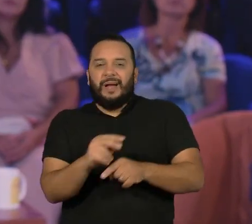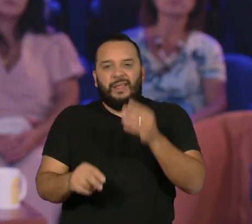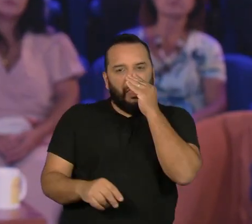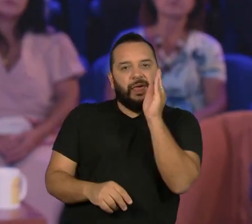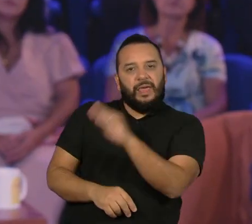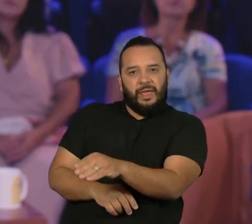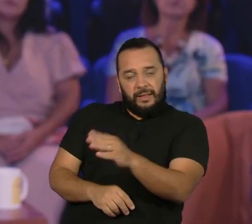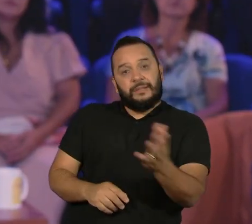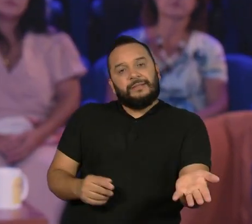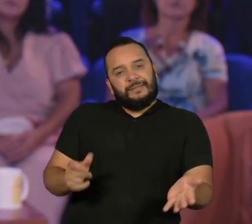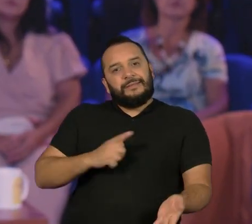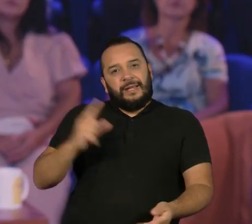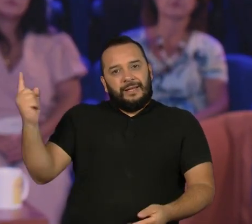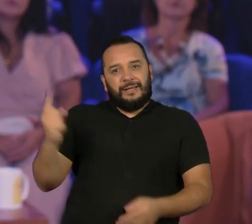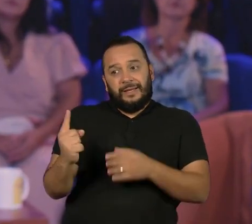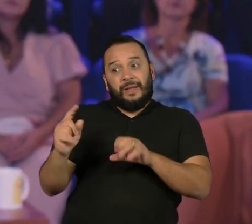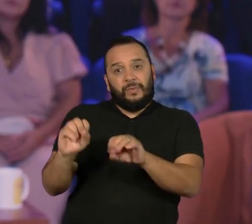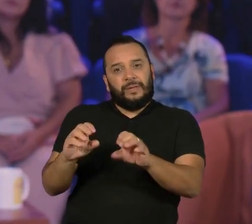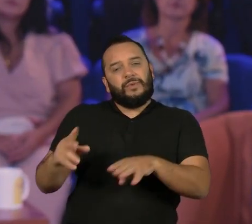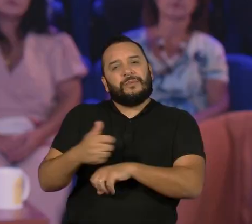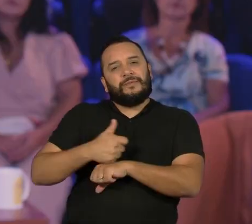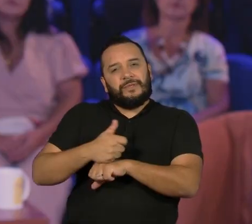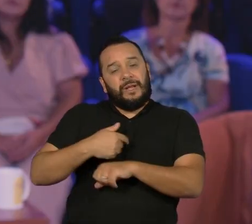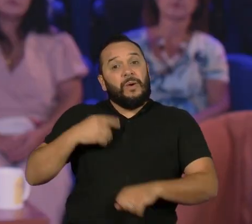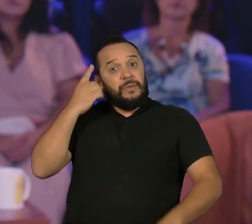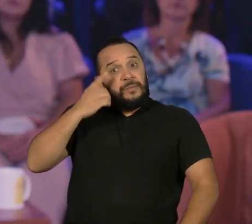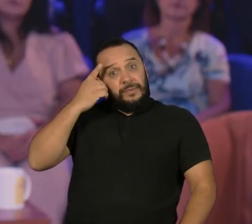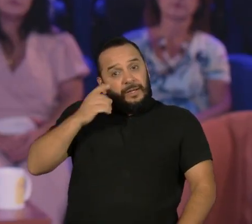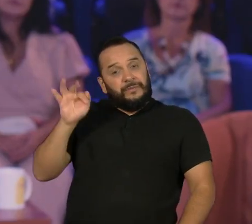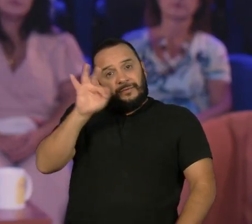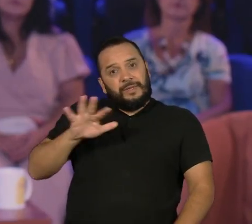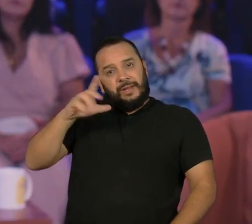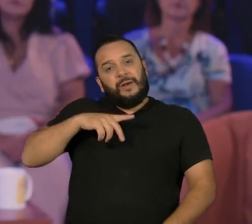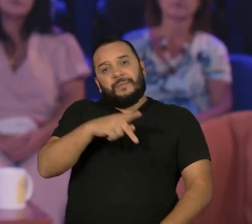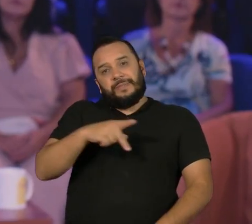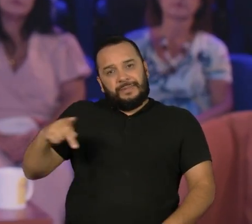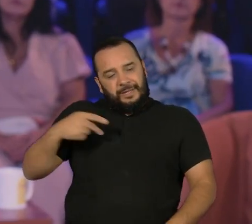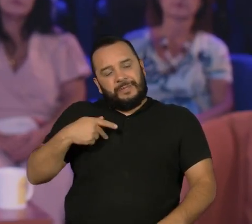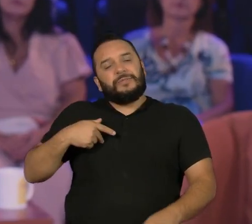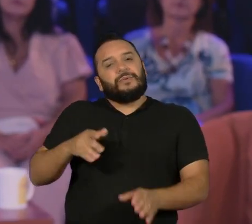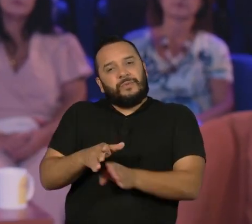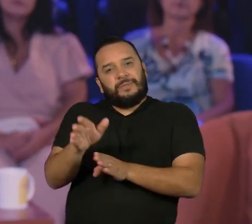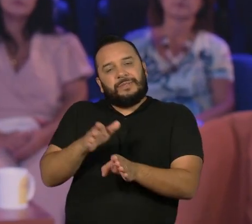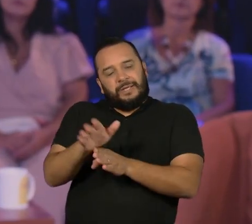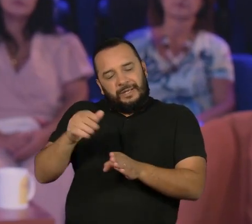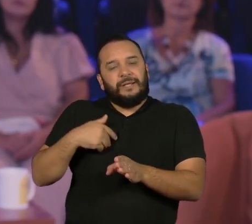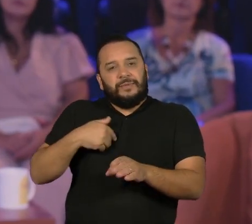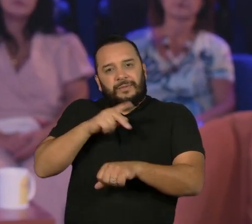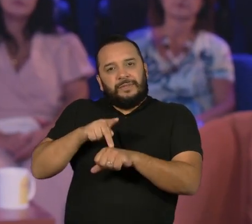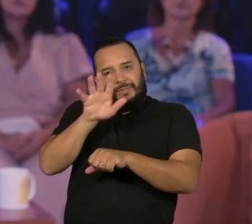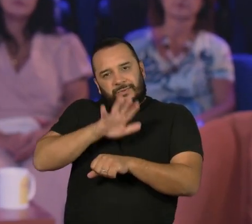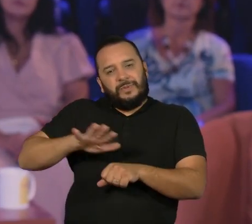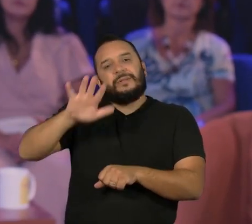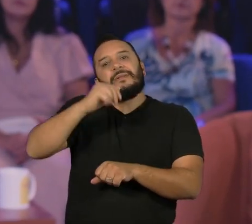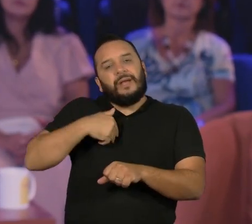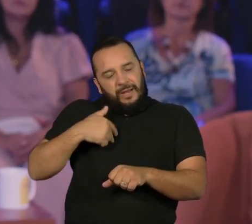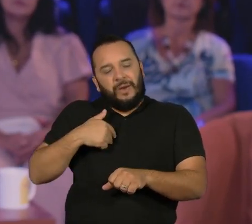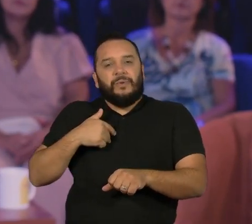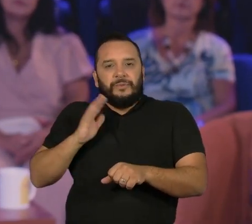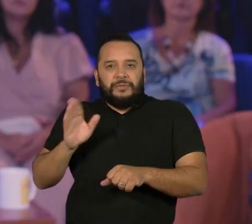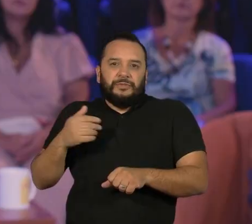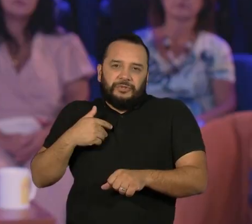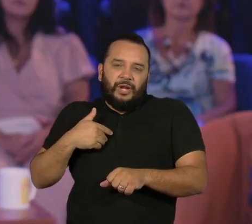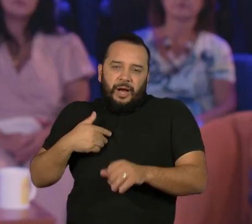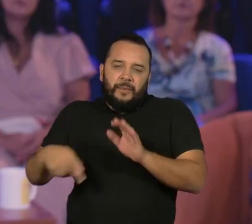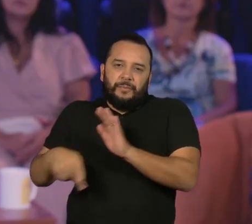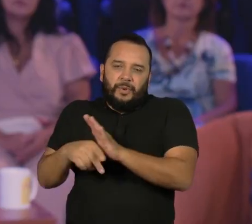grande educador. Ele é deputado federal, presidente do Conselho Nacional de Secretários de Educação de Capitais e secretário de